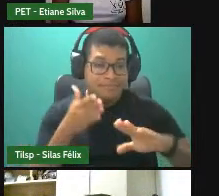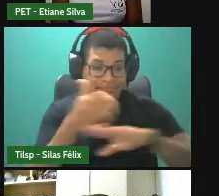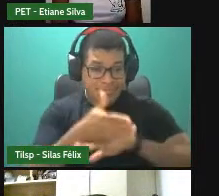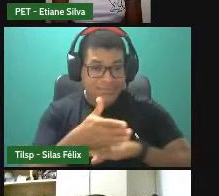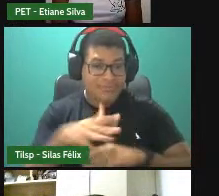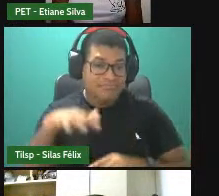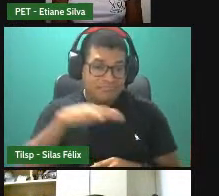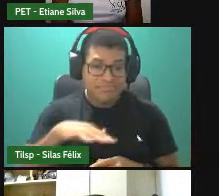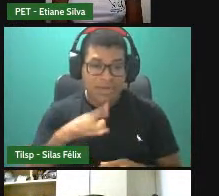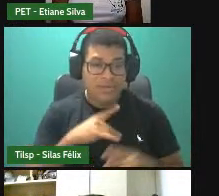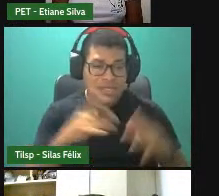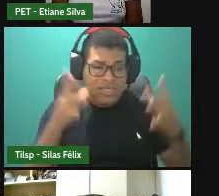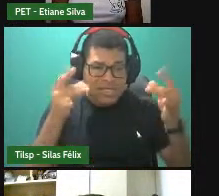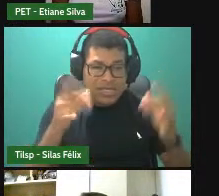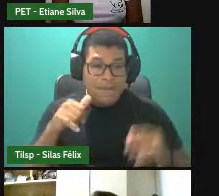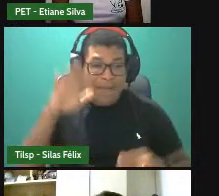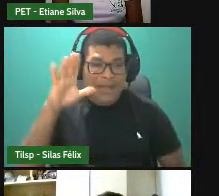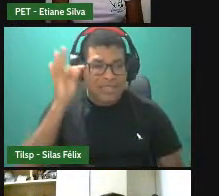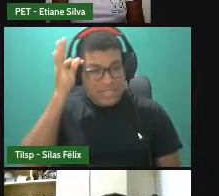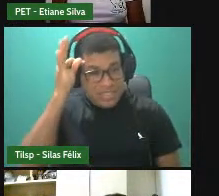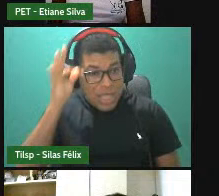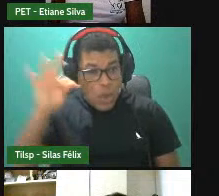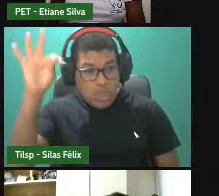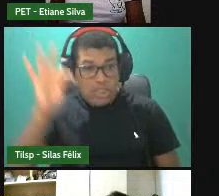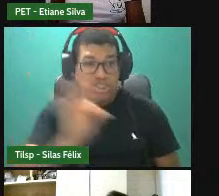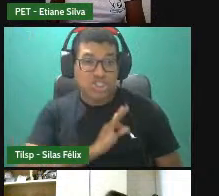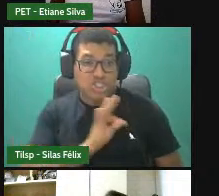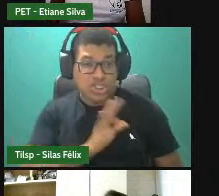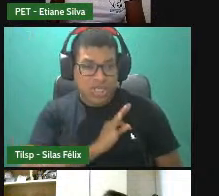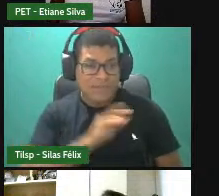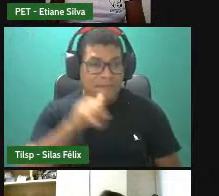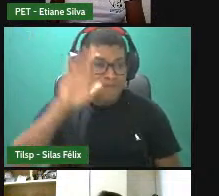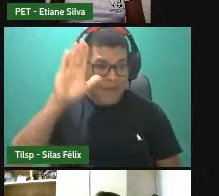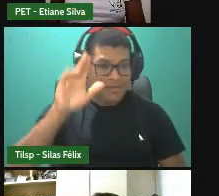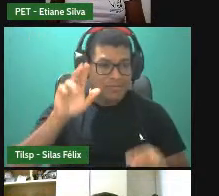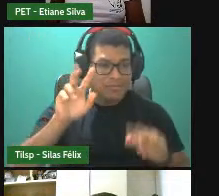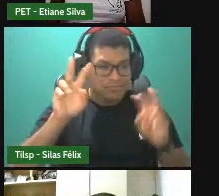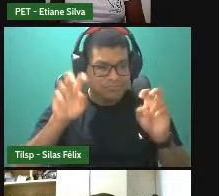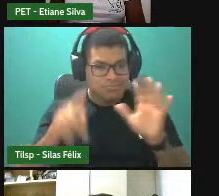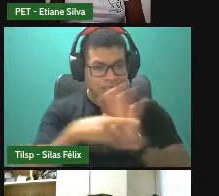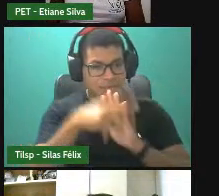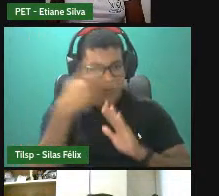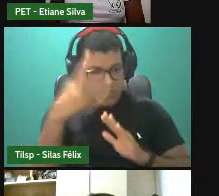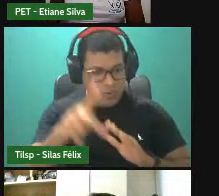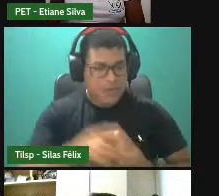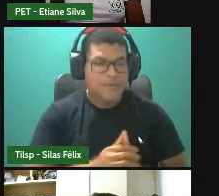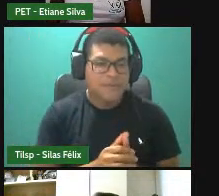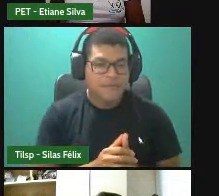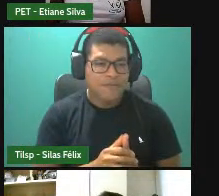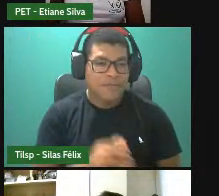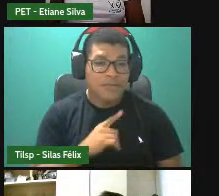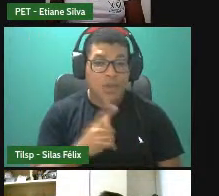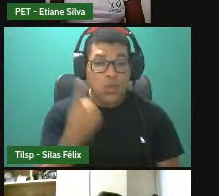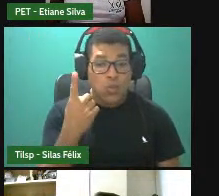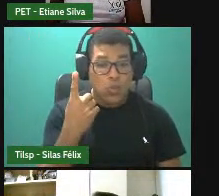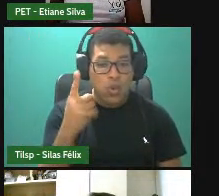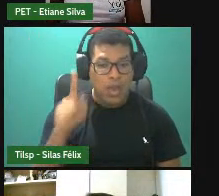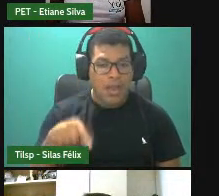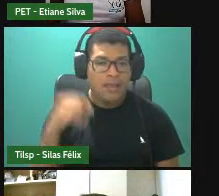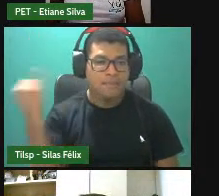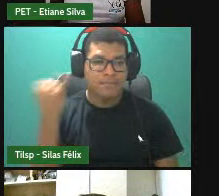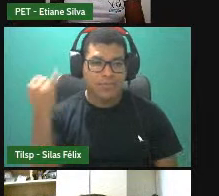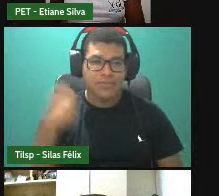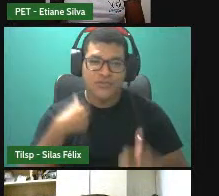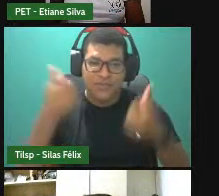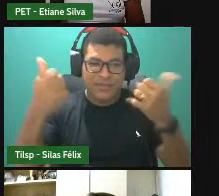algumas informações mais técnicas aí para vocês, tá? Um ponto que é importante para falar,